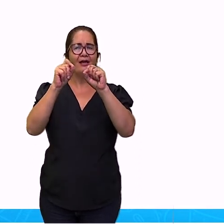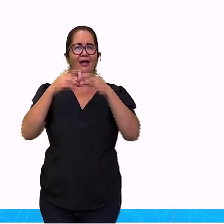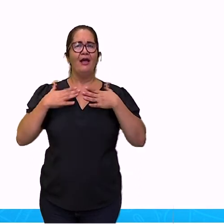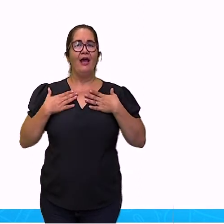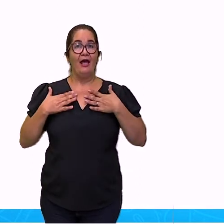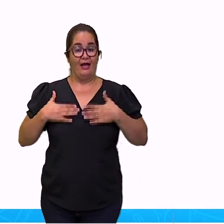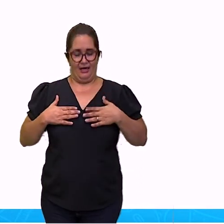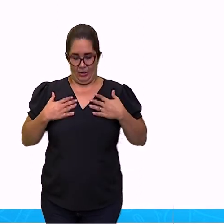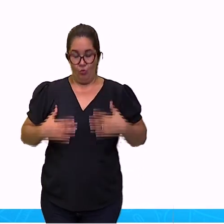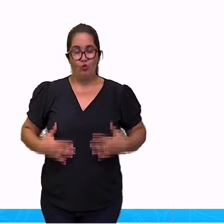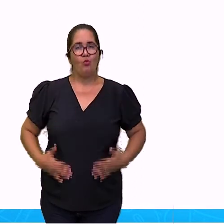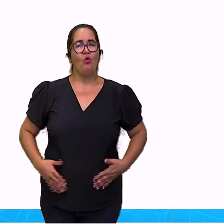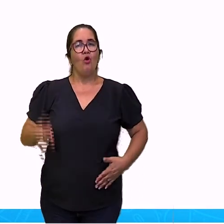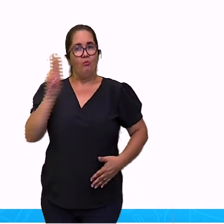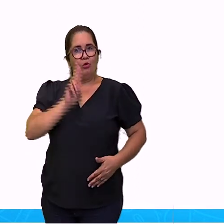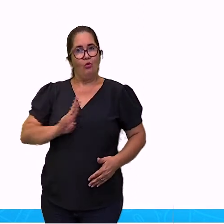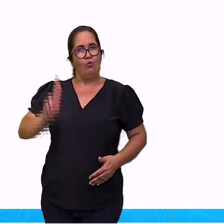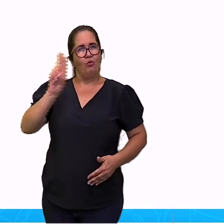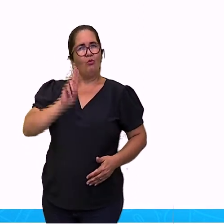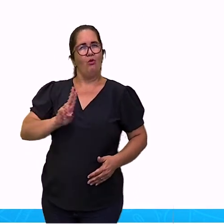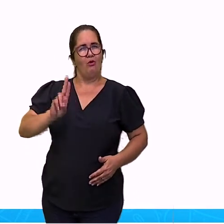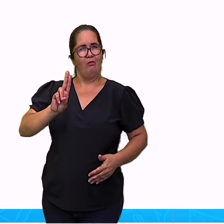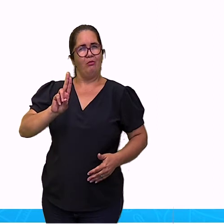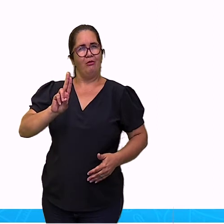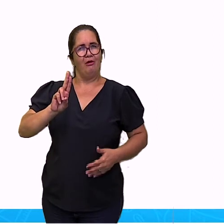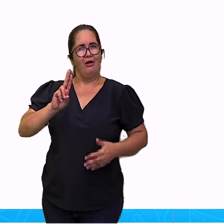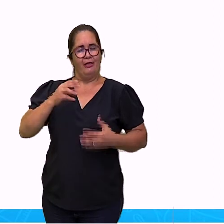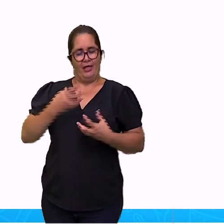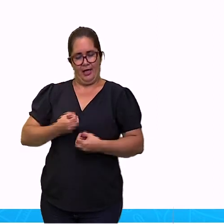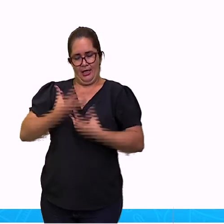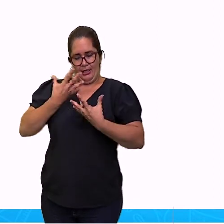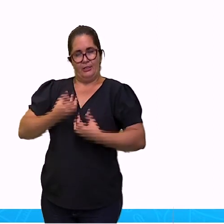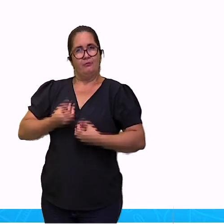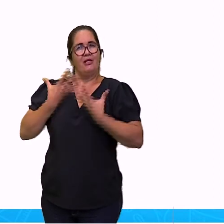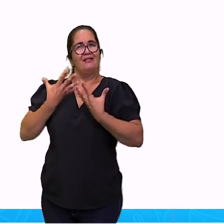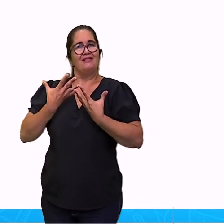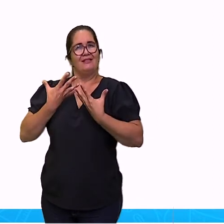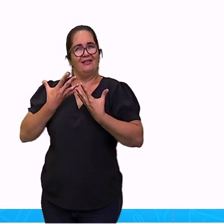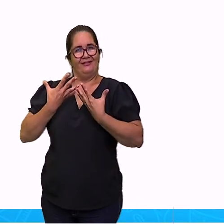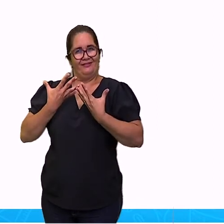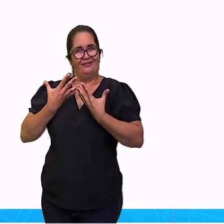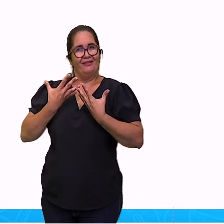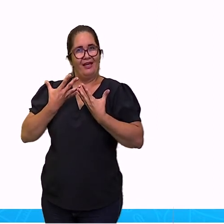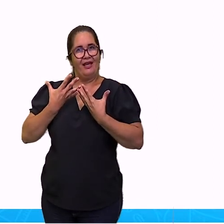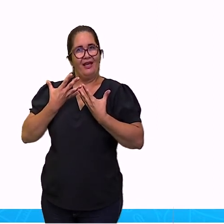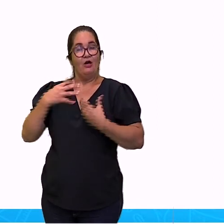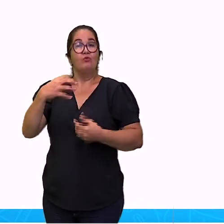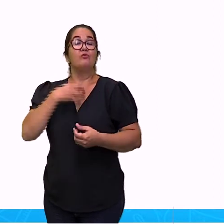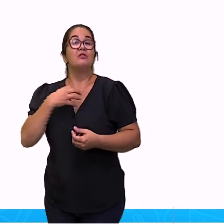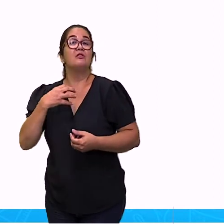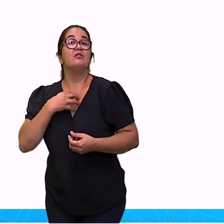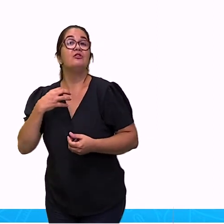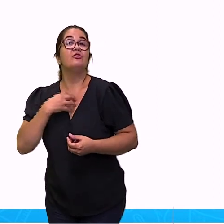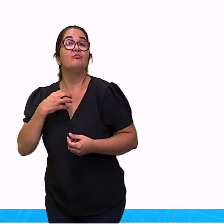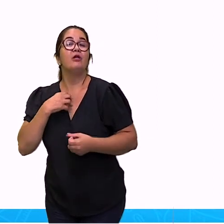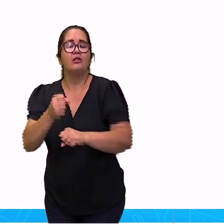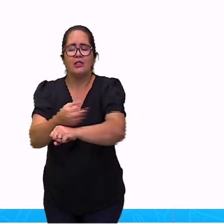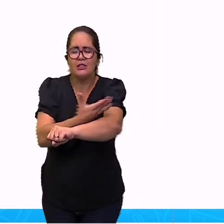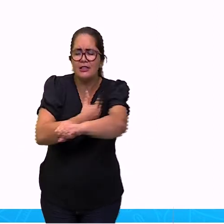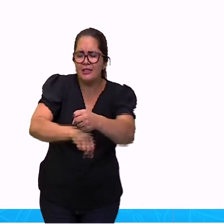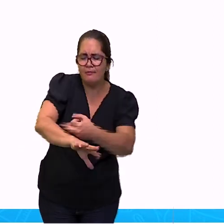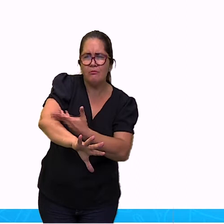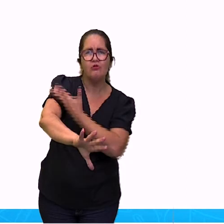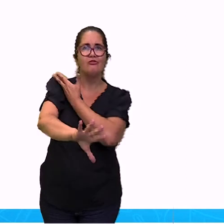dança. O que é que usamos o instrumento principal da dança? A linguagem corporal. Um meio de expressão importante desde